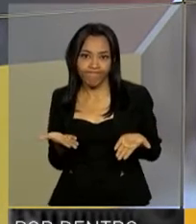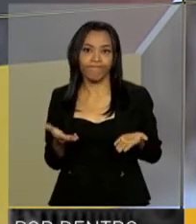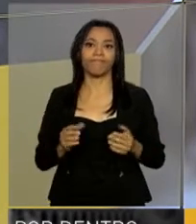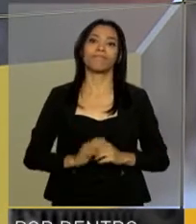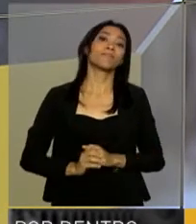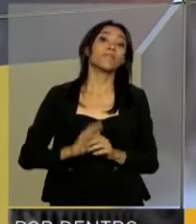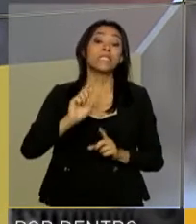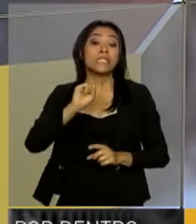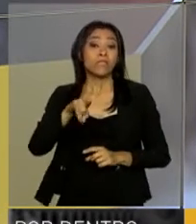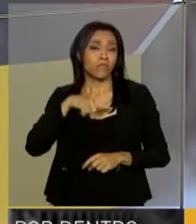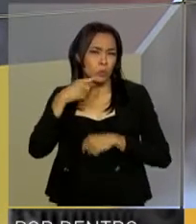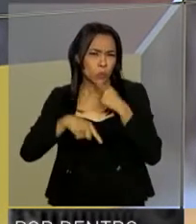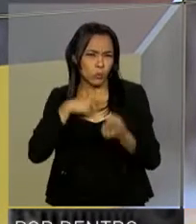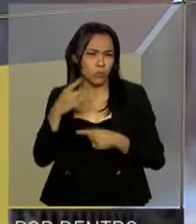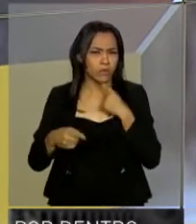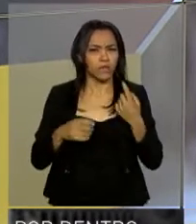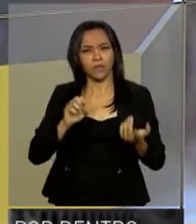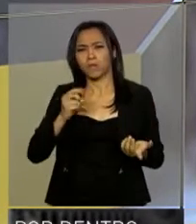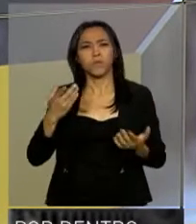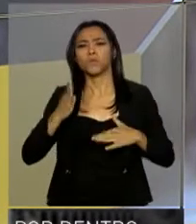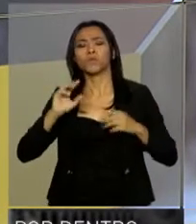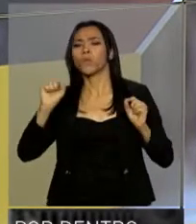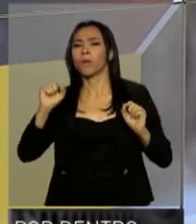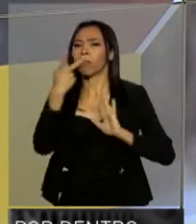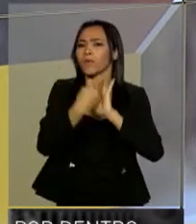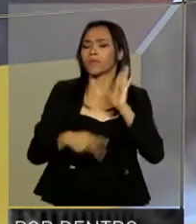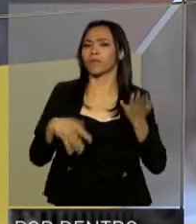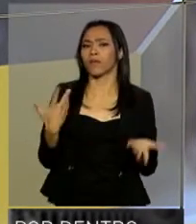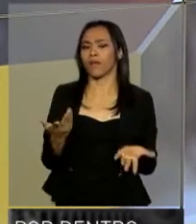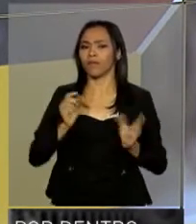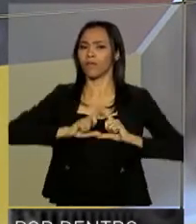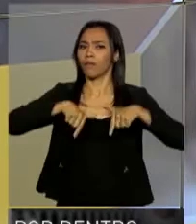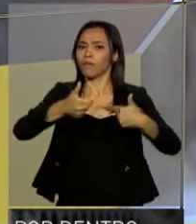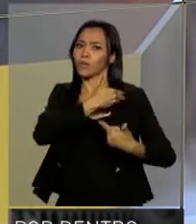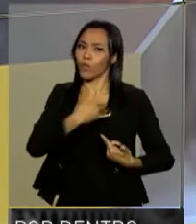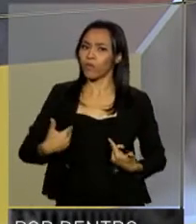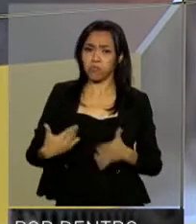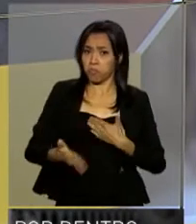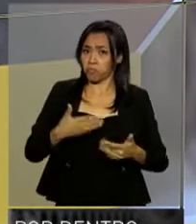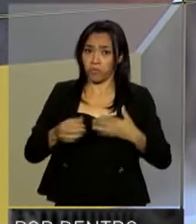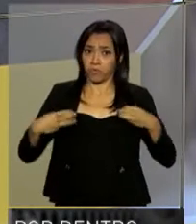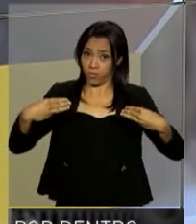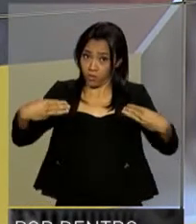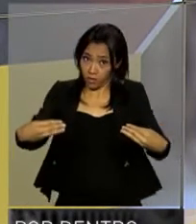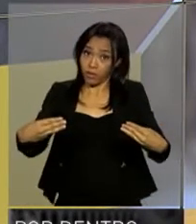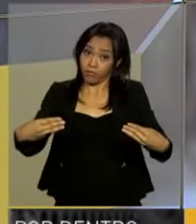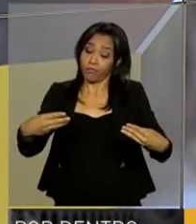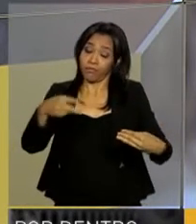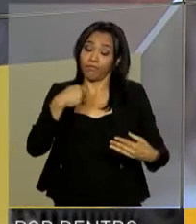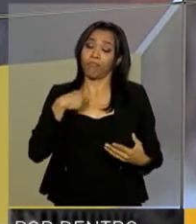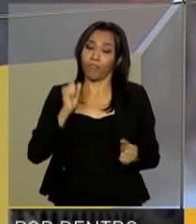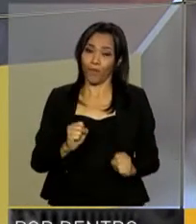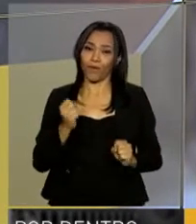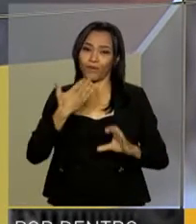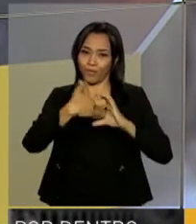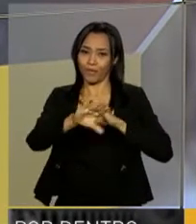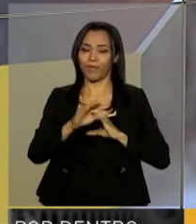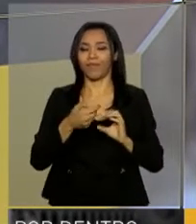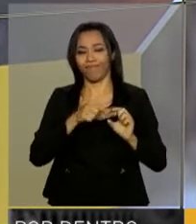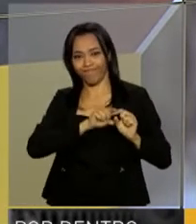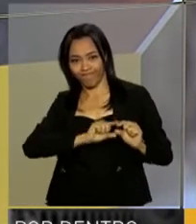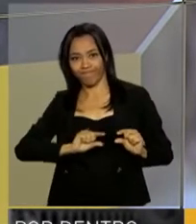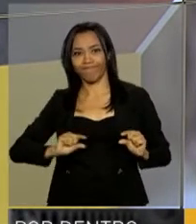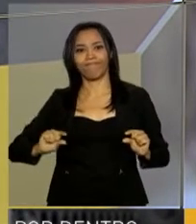www.portaldatransparencia.gov.br. E se você tem dúvidas sobre mais algum projeto ou ação do governo de qualquer ministério, escreva para